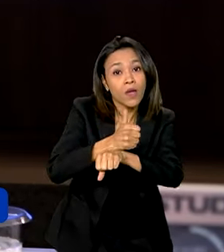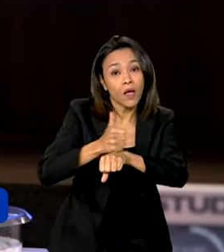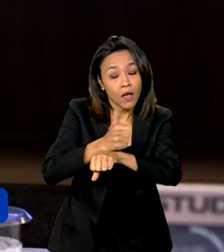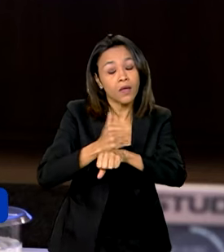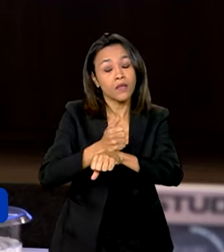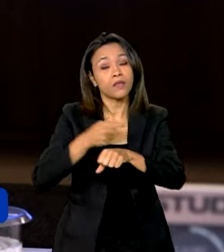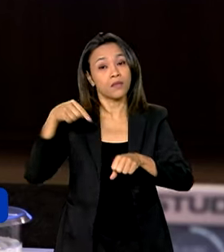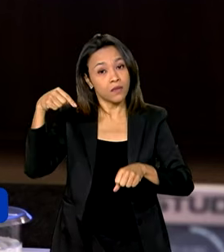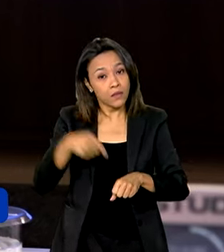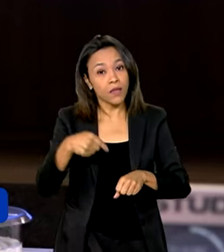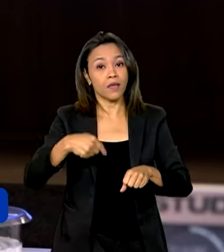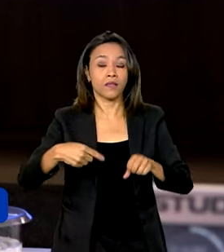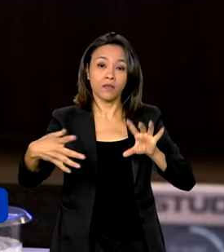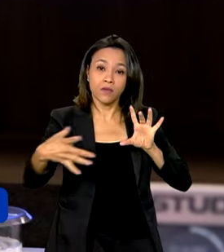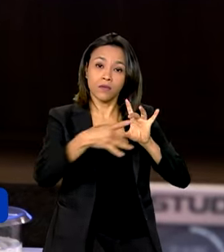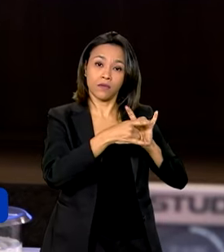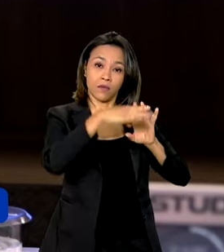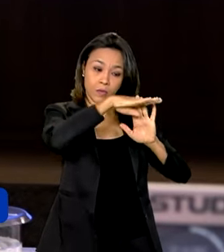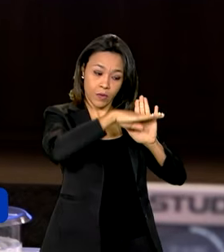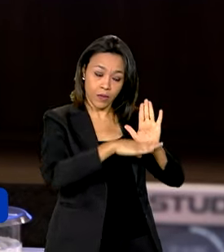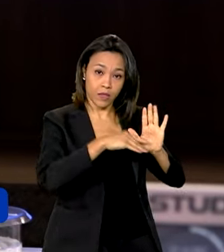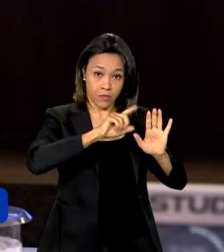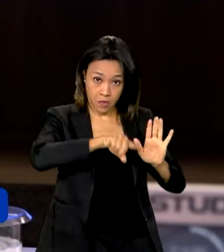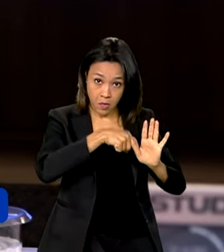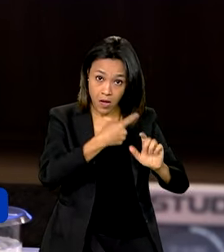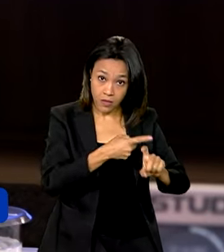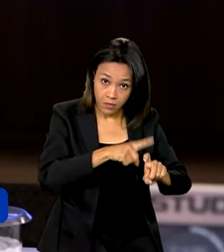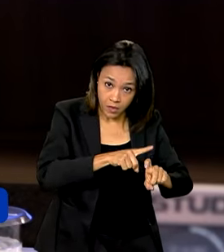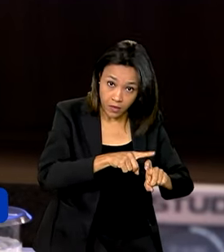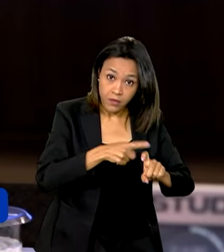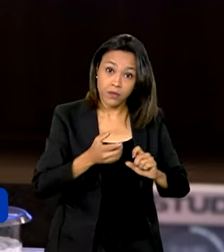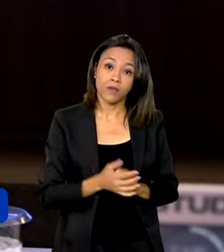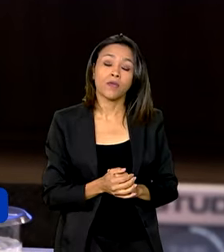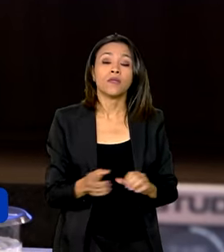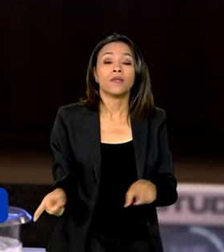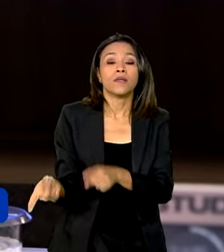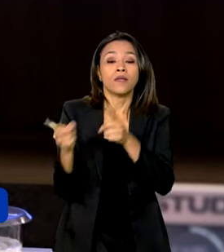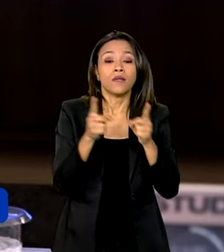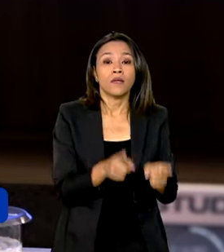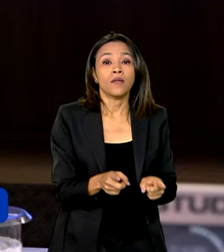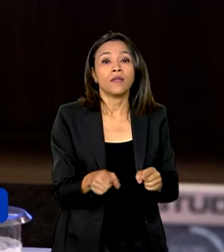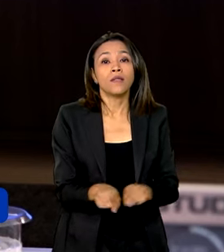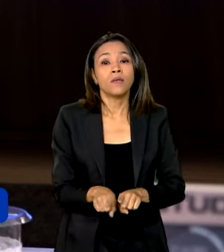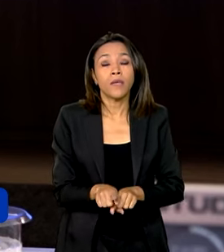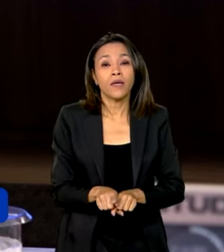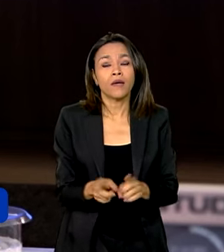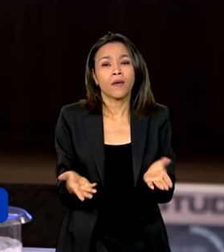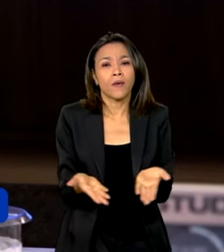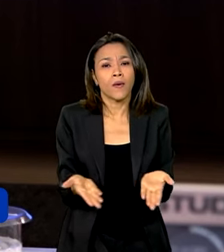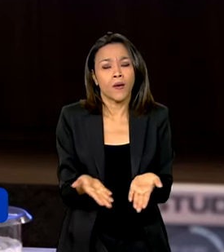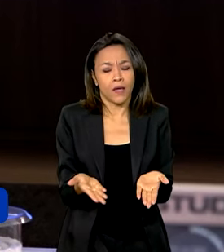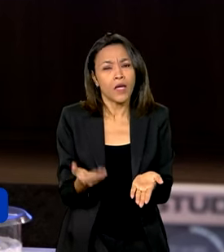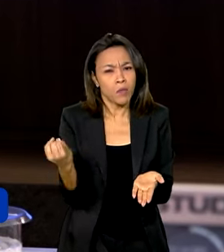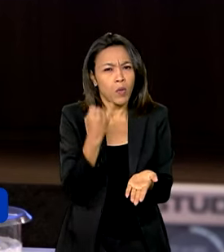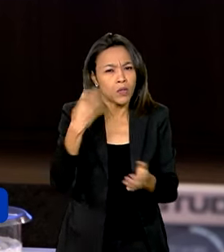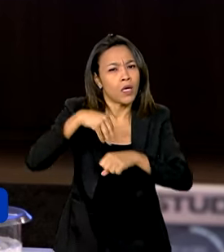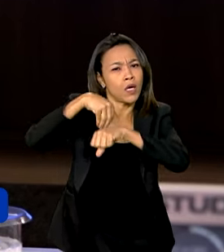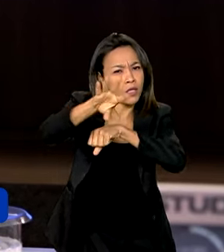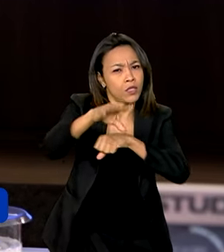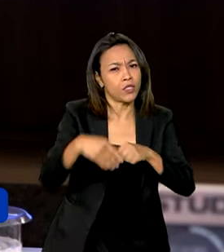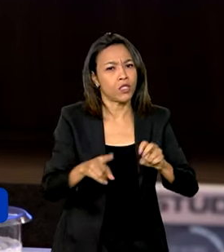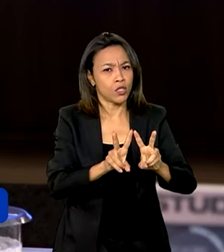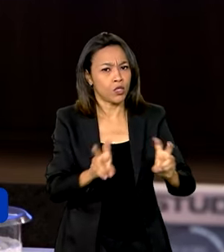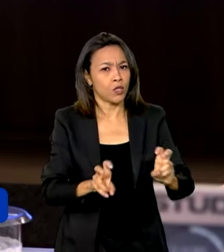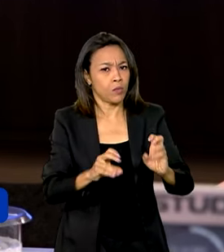Mais Médicos E Agora Nós estamos também com eh importante ser isso nesse edital das